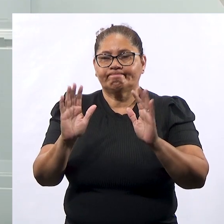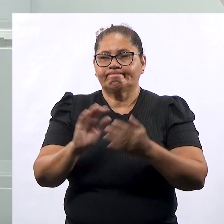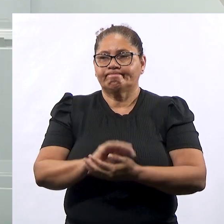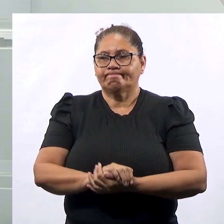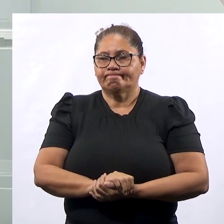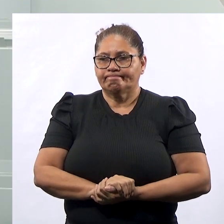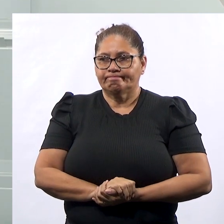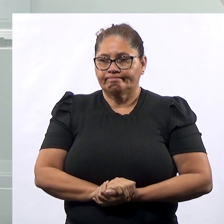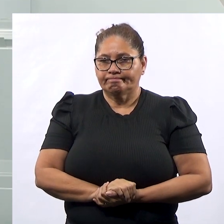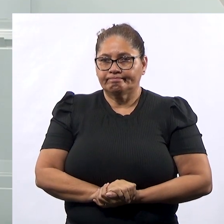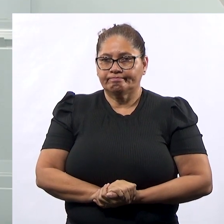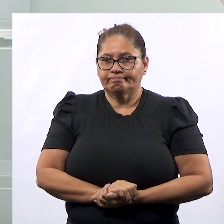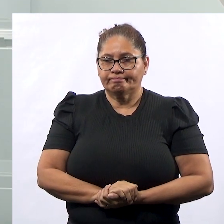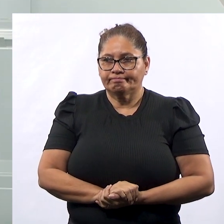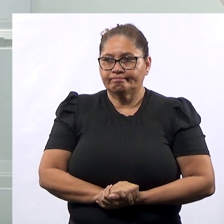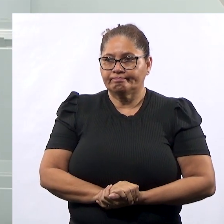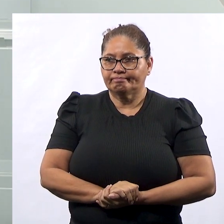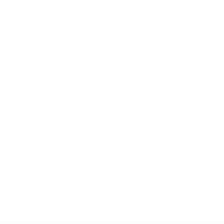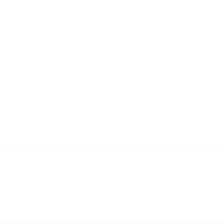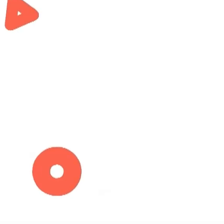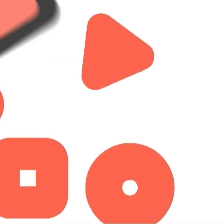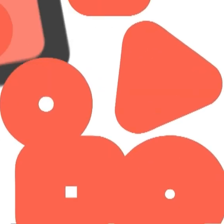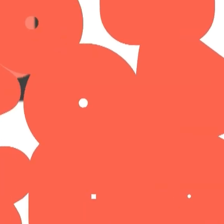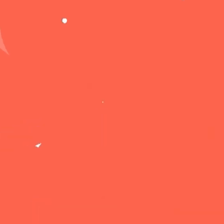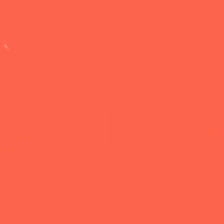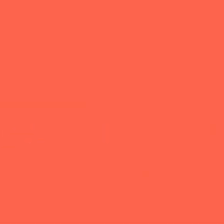a próxima, bonanças!